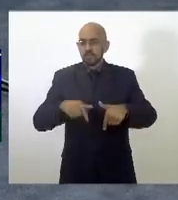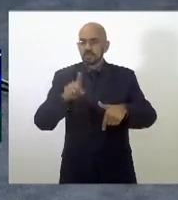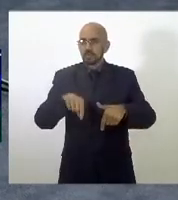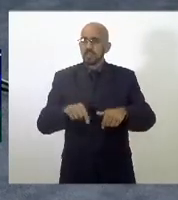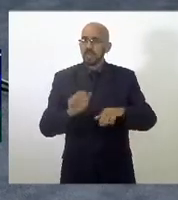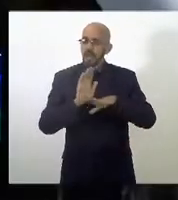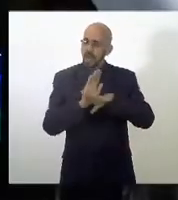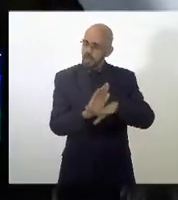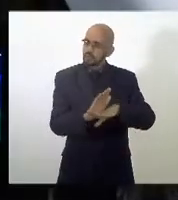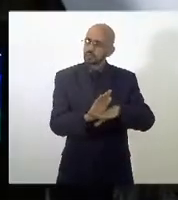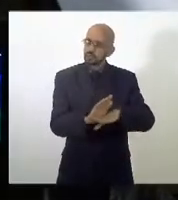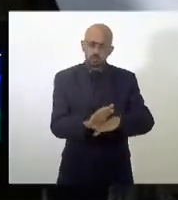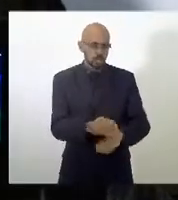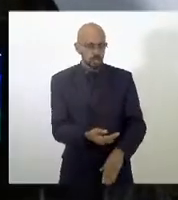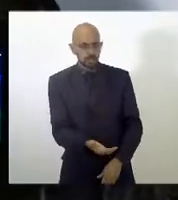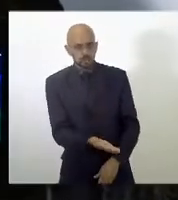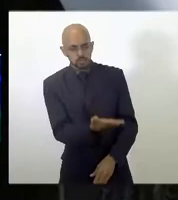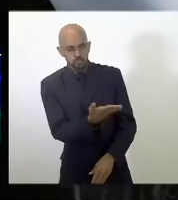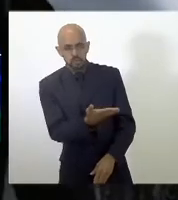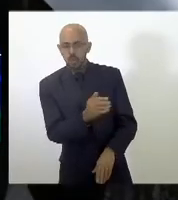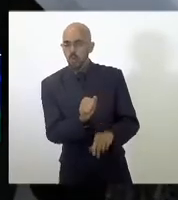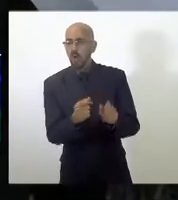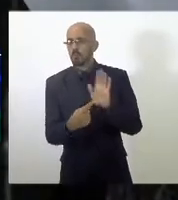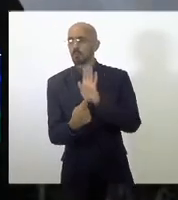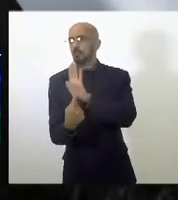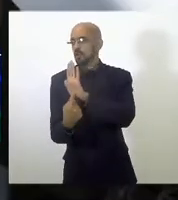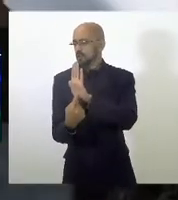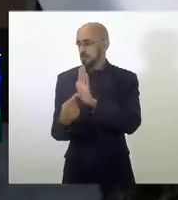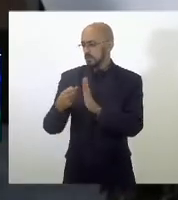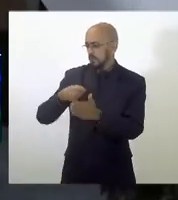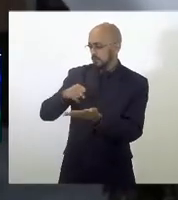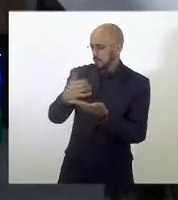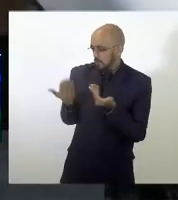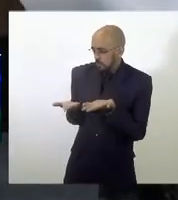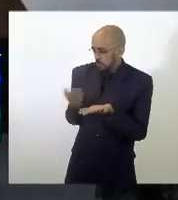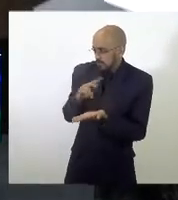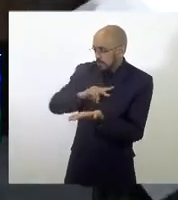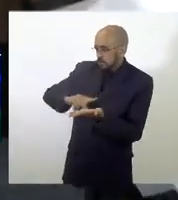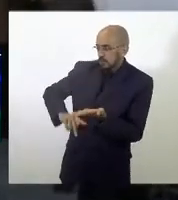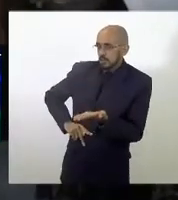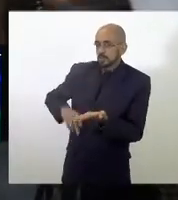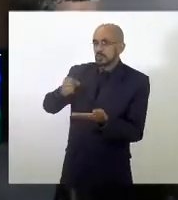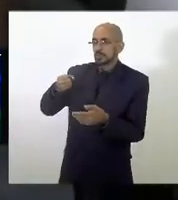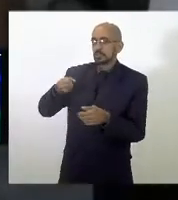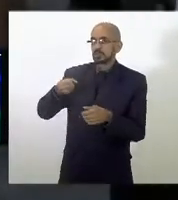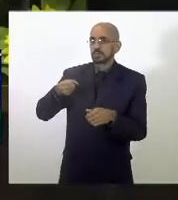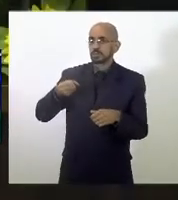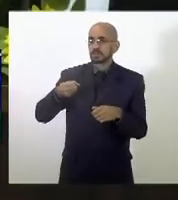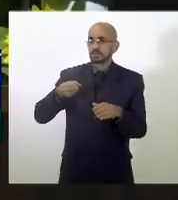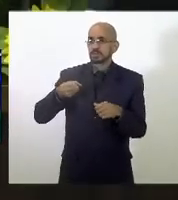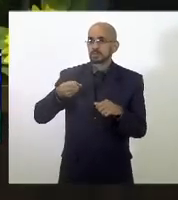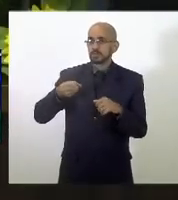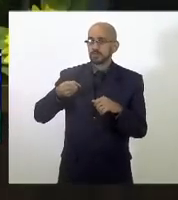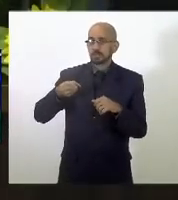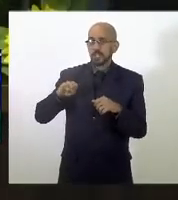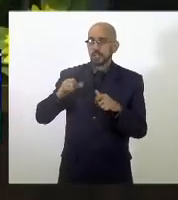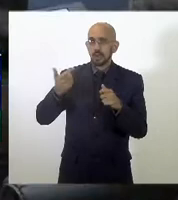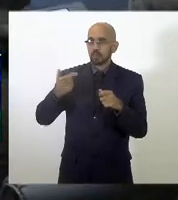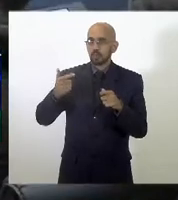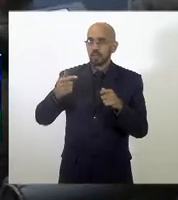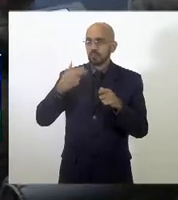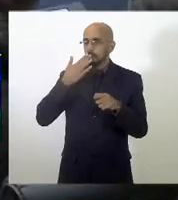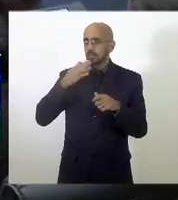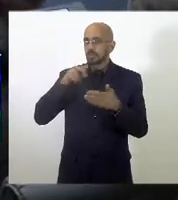benéfica que Vossa Excelência apresenta. Então, nesse sentido, presidente, se não tiver um acordo deixa eu fazer um encaminhamento para que a gente possa chegar até aí. Eu vou pedir a